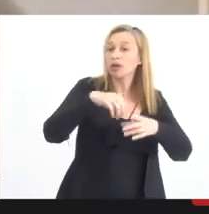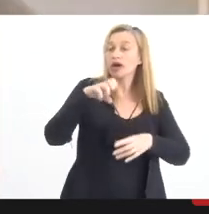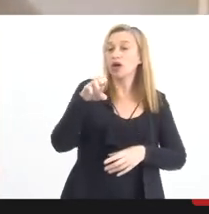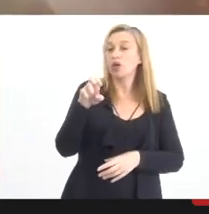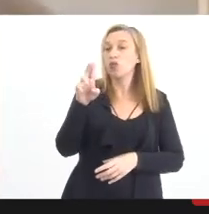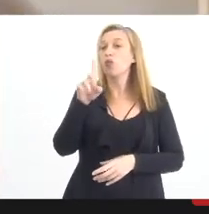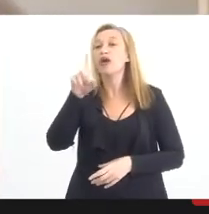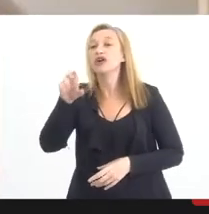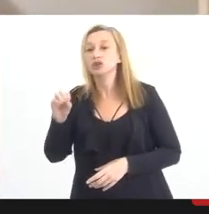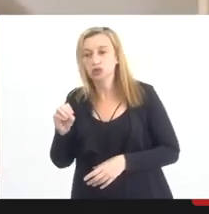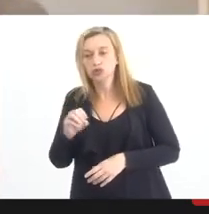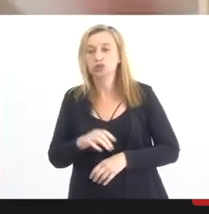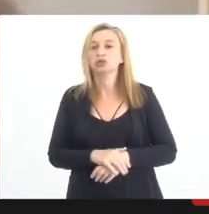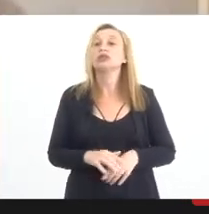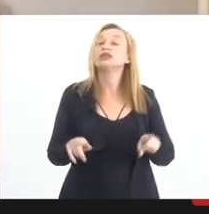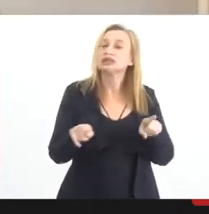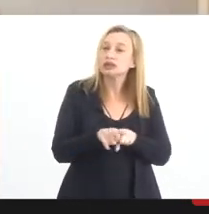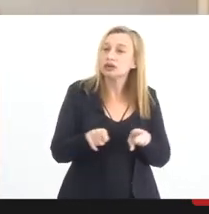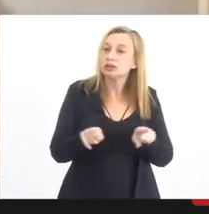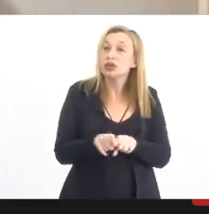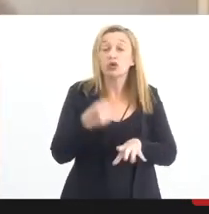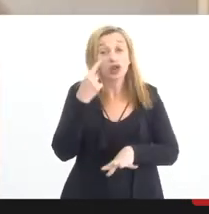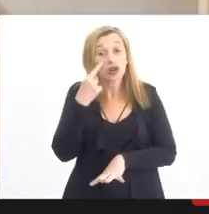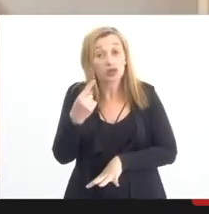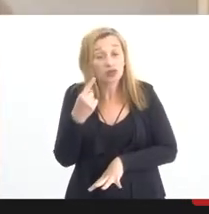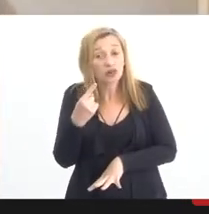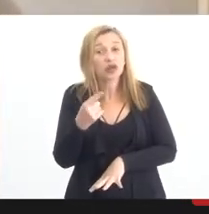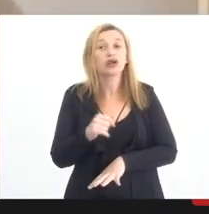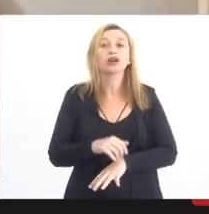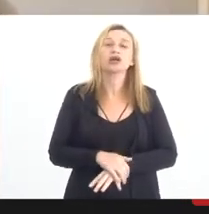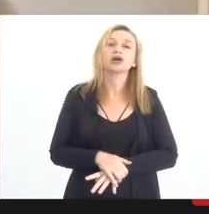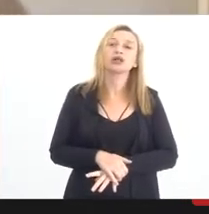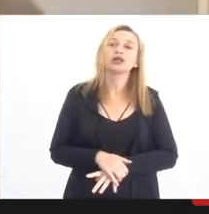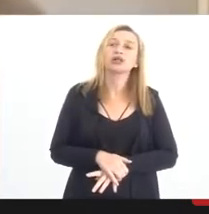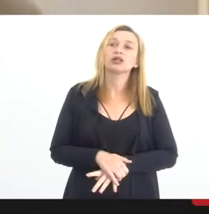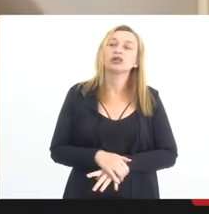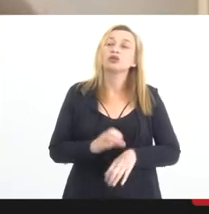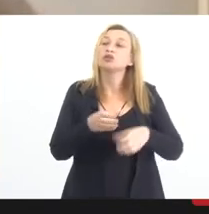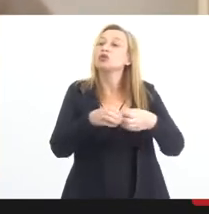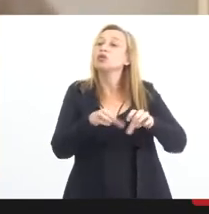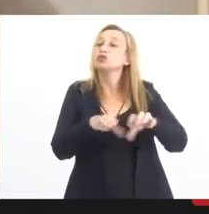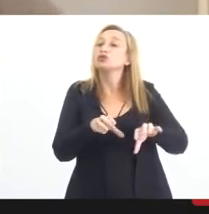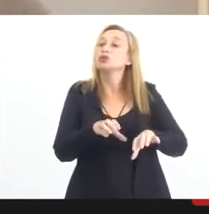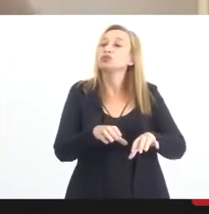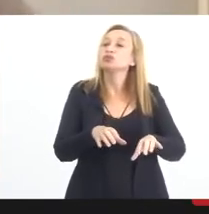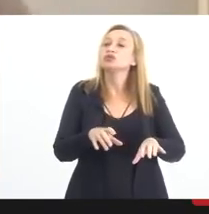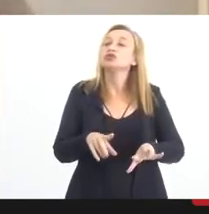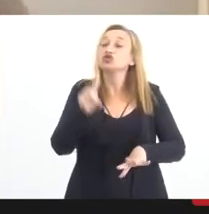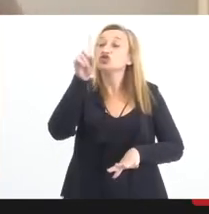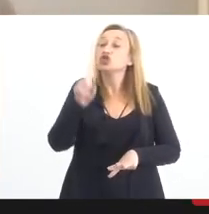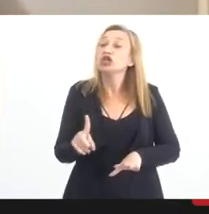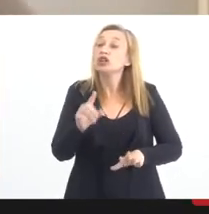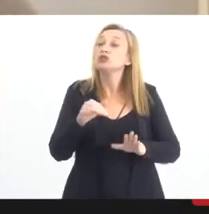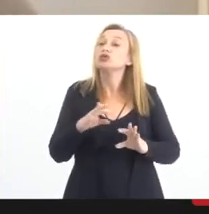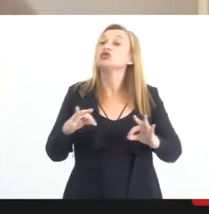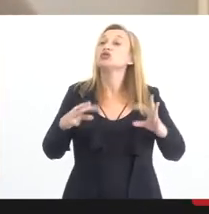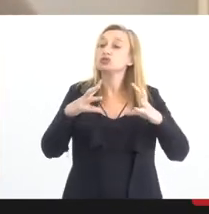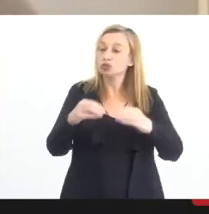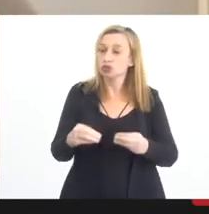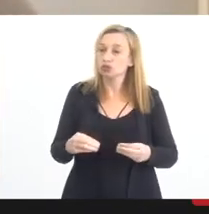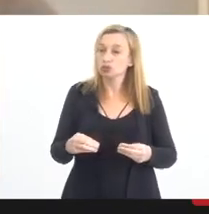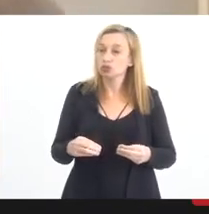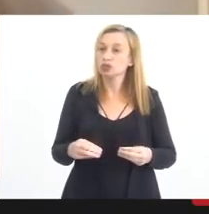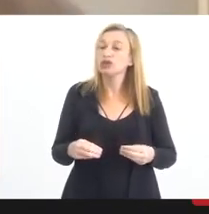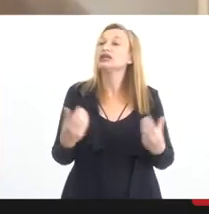né? E também eu quero ver garantia dos concursos públicos para suprir